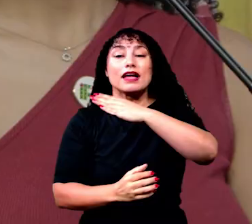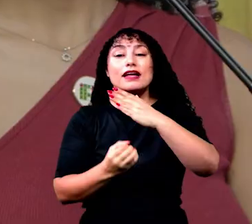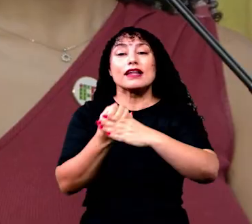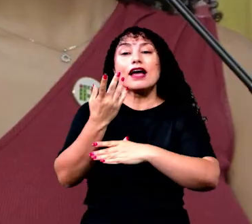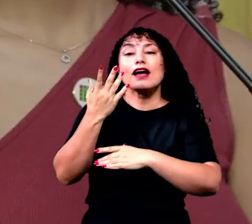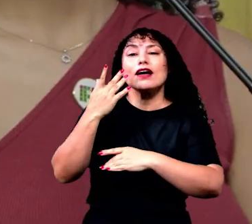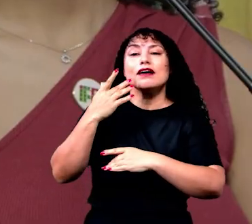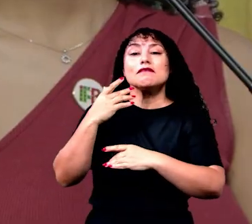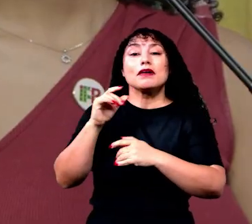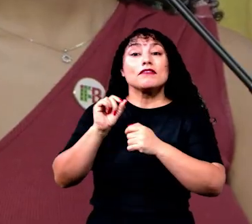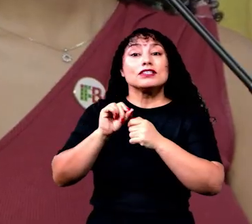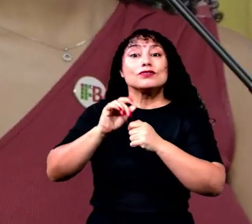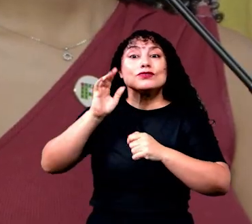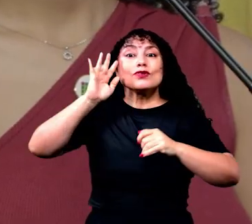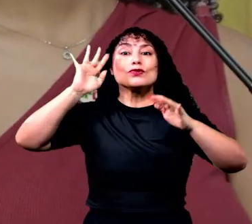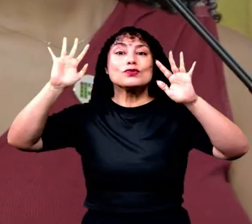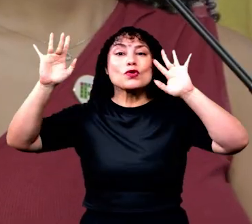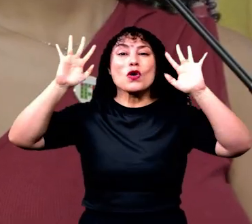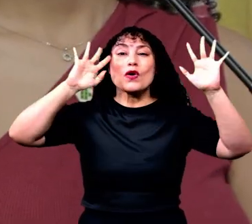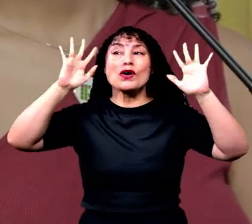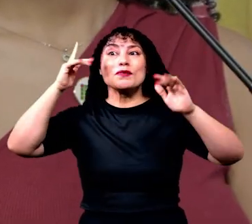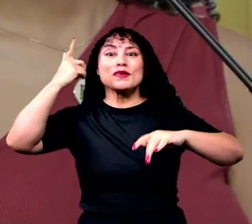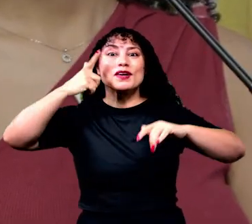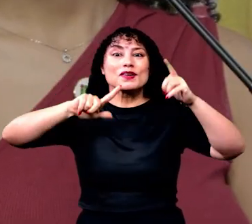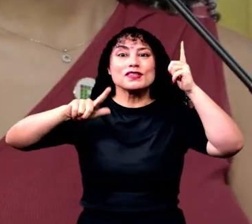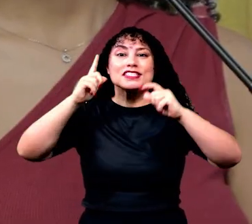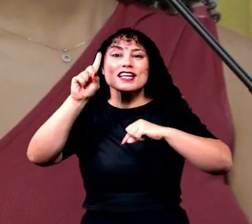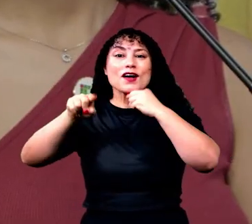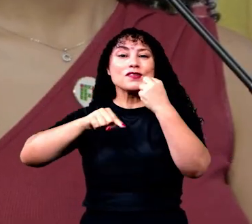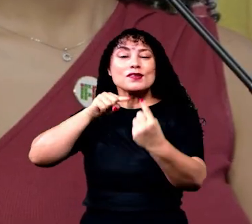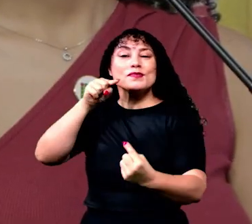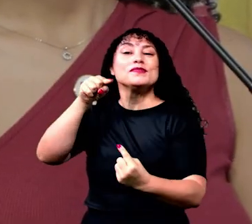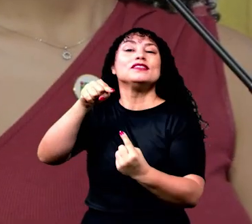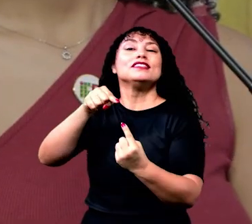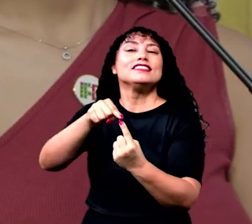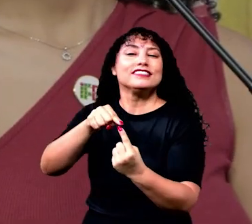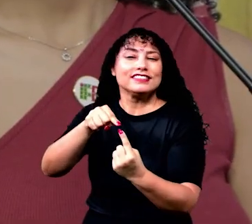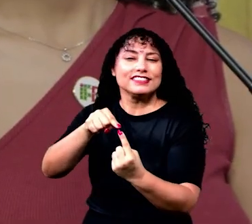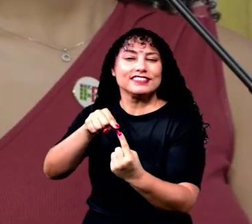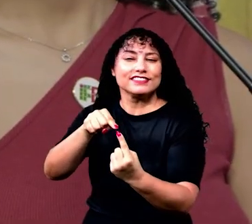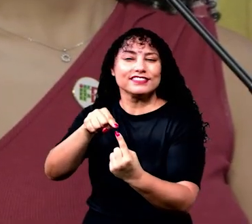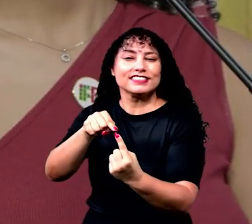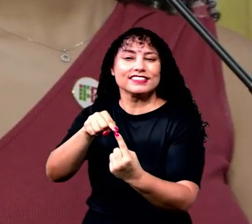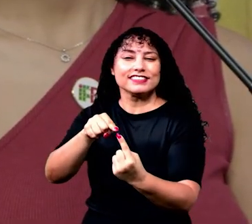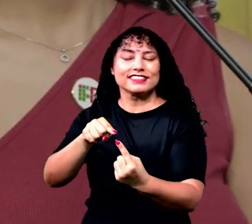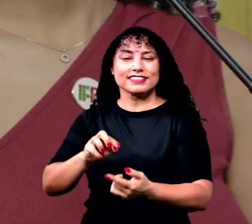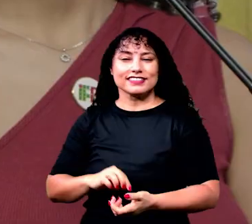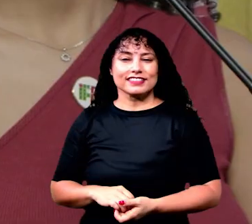para realizações dos sonhos, para alcançar, né, os objetivos.